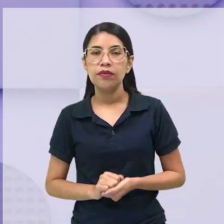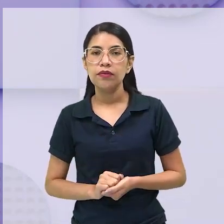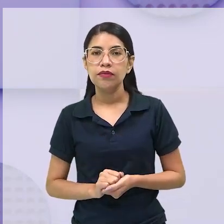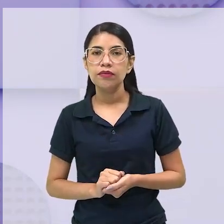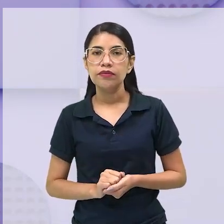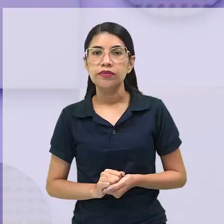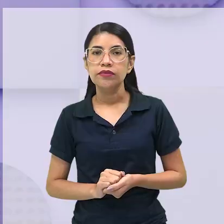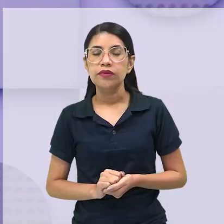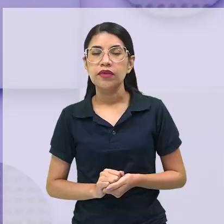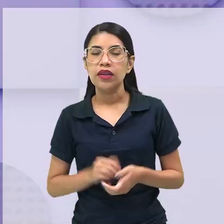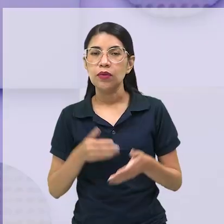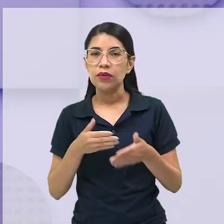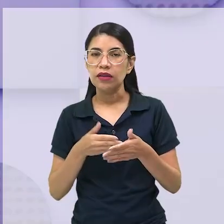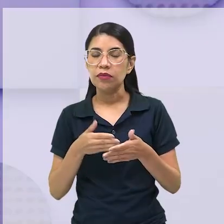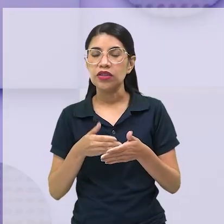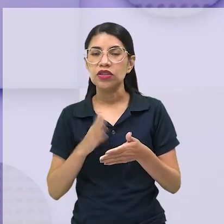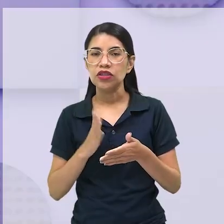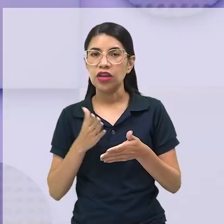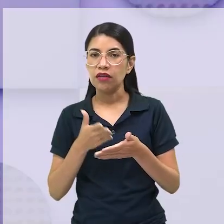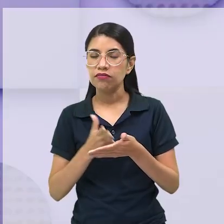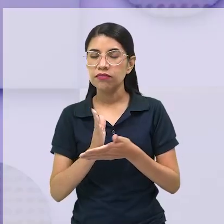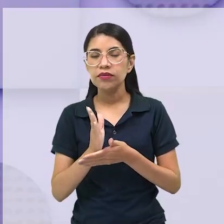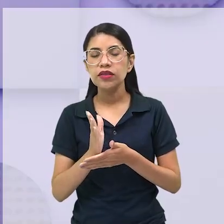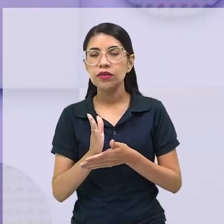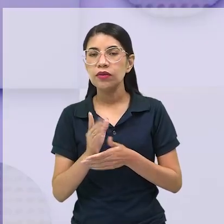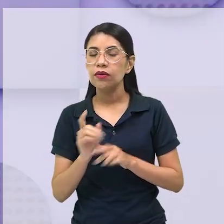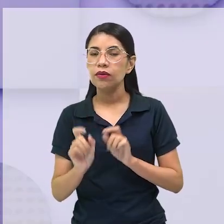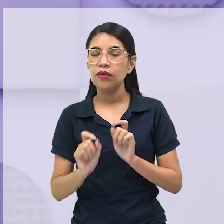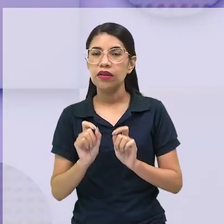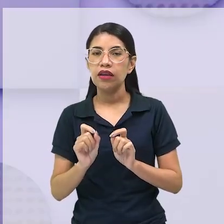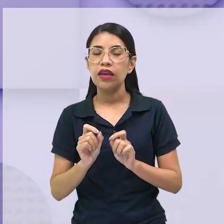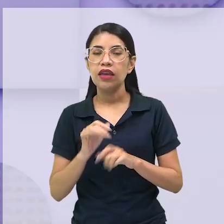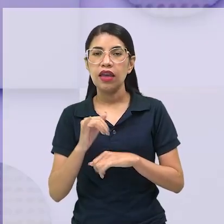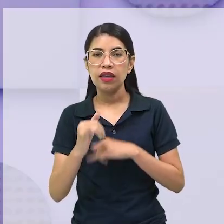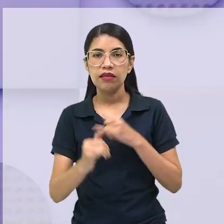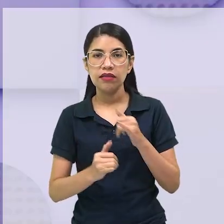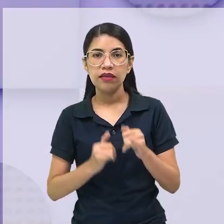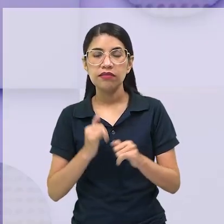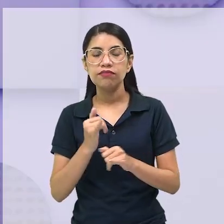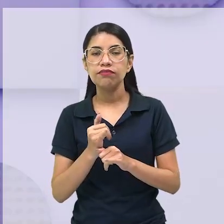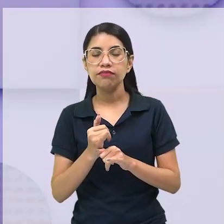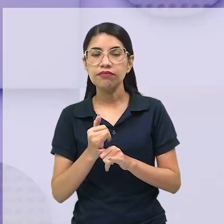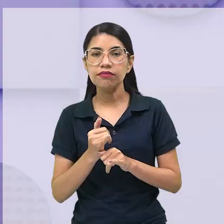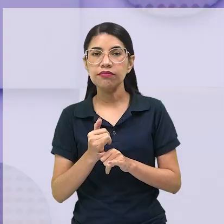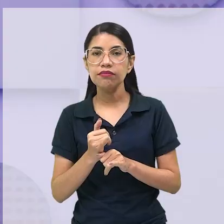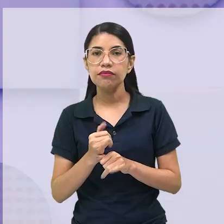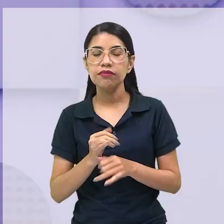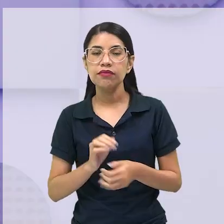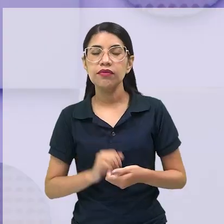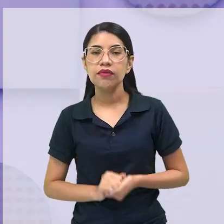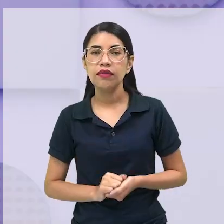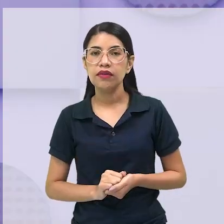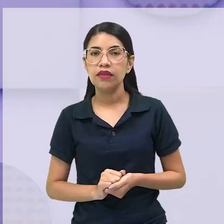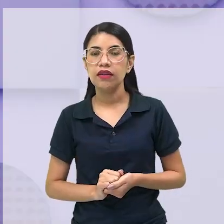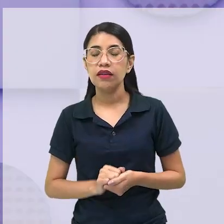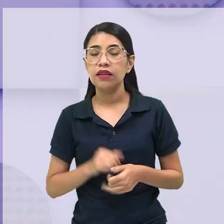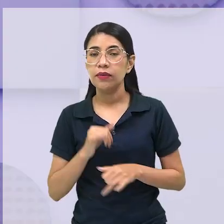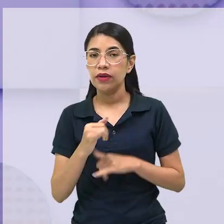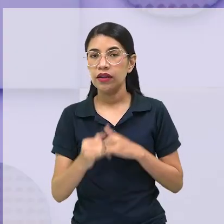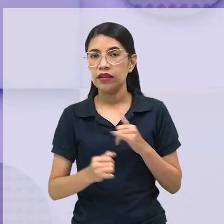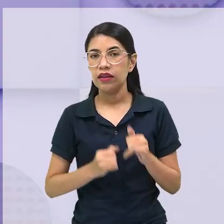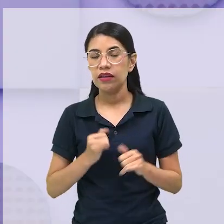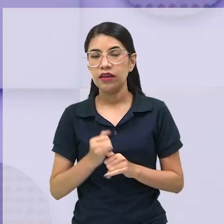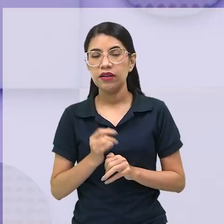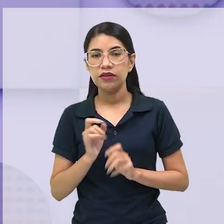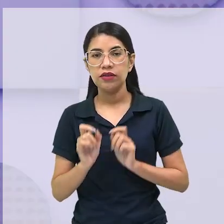foi transbordada, né? Que é a internet. E aqui a internet vai ser um marco